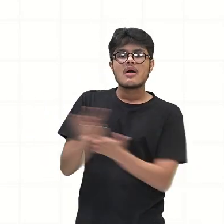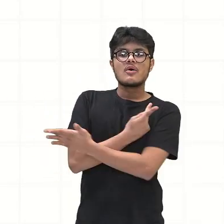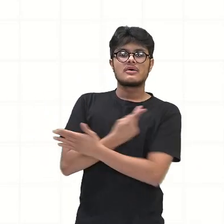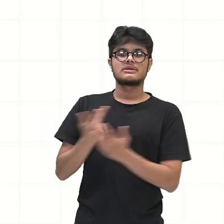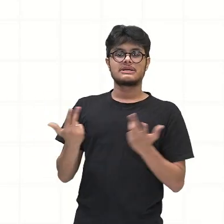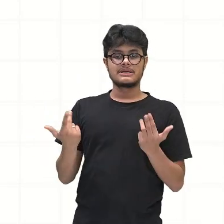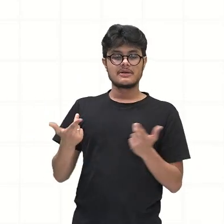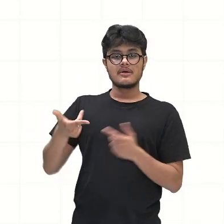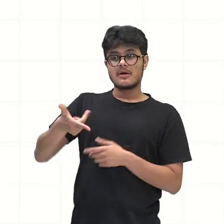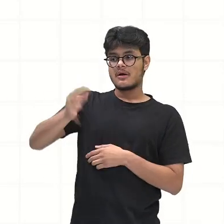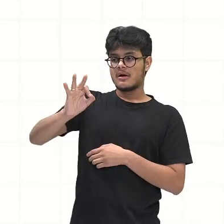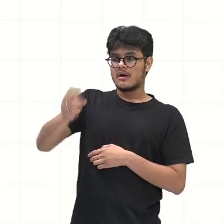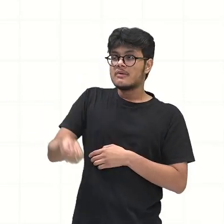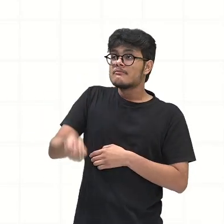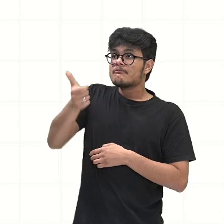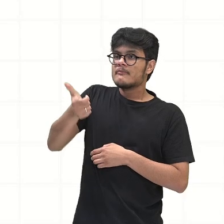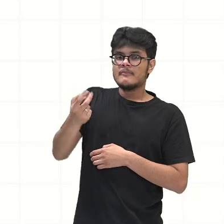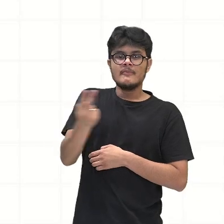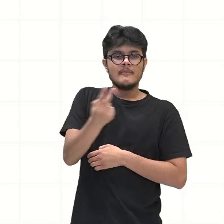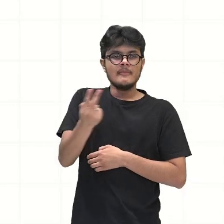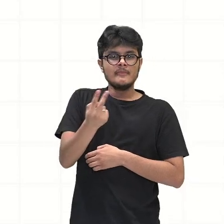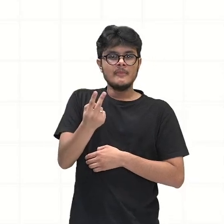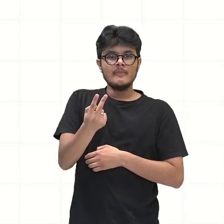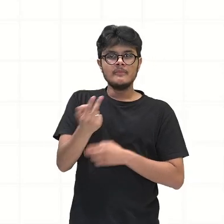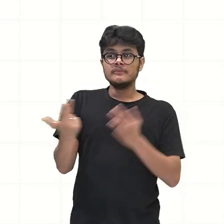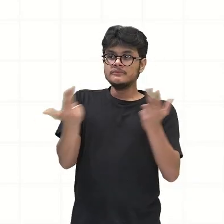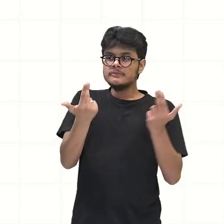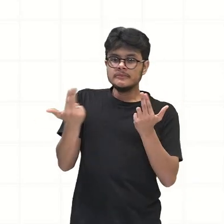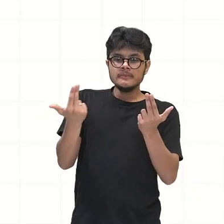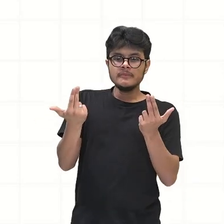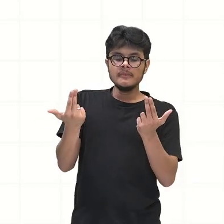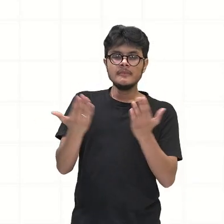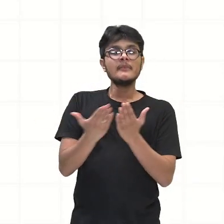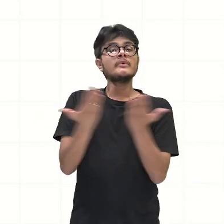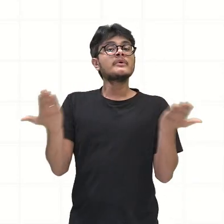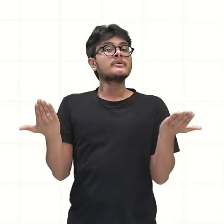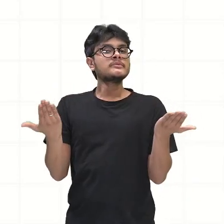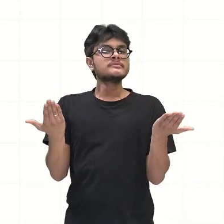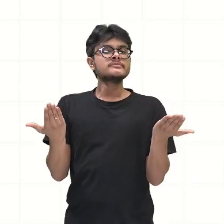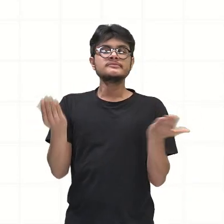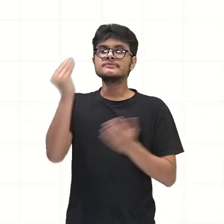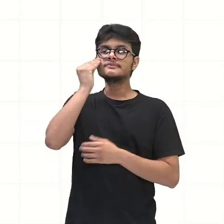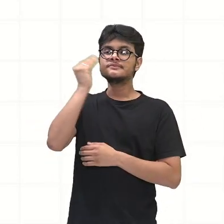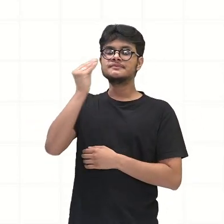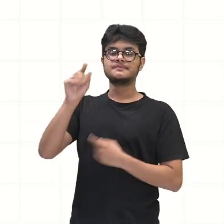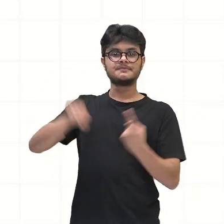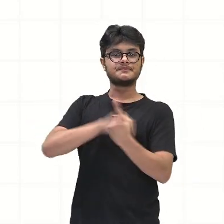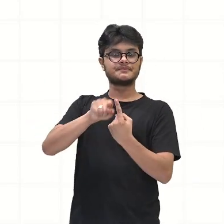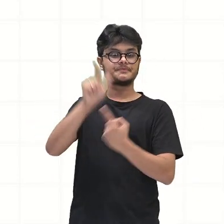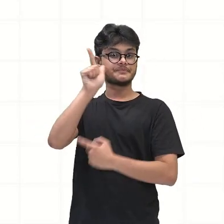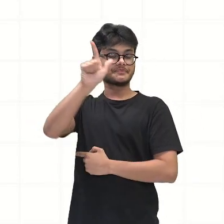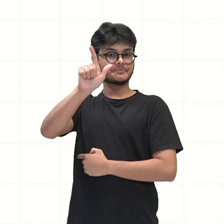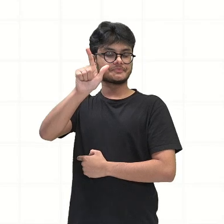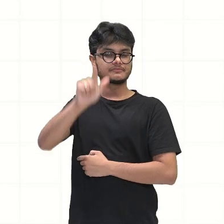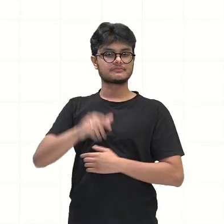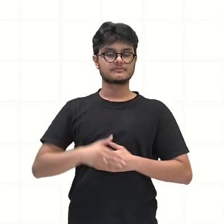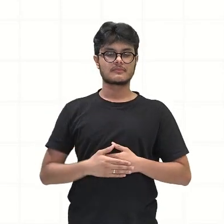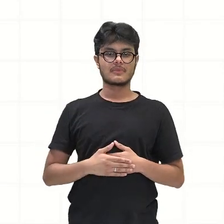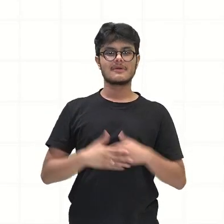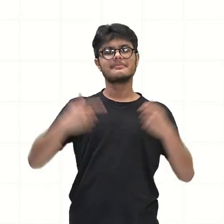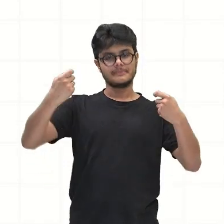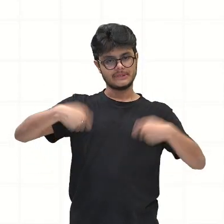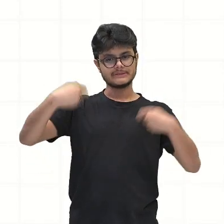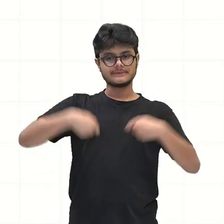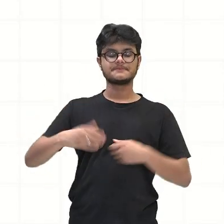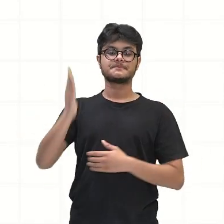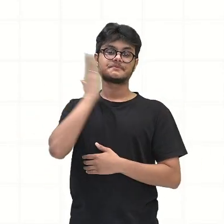quando se eu lançar 2 moedas? O que eu preciso saber? Eu preciso saber o número de elementos